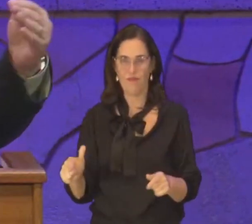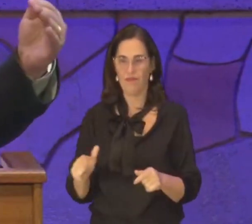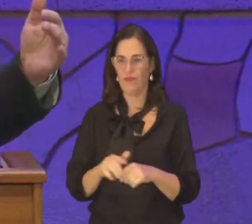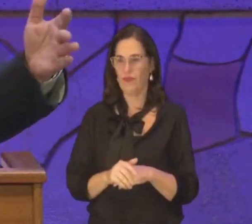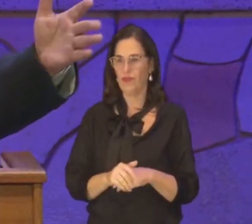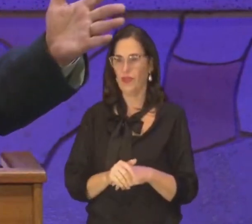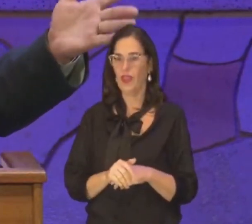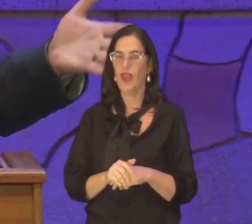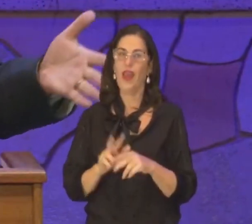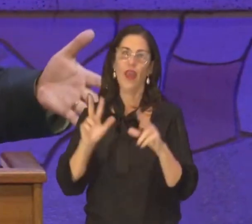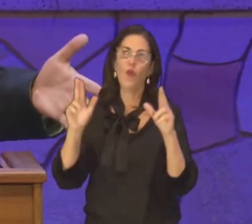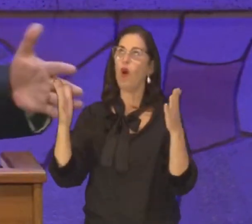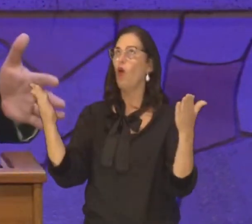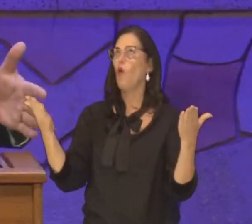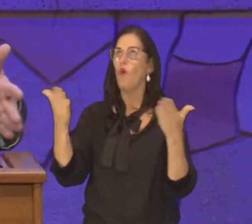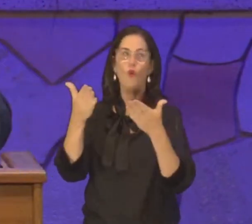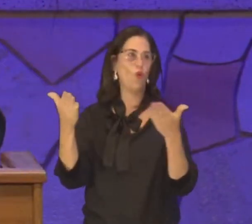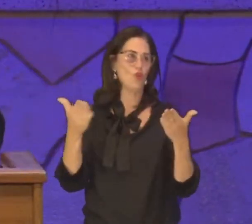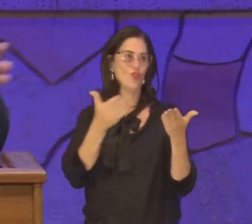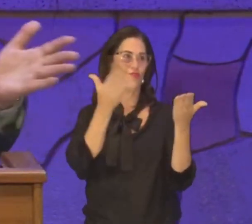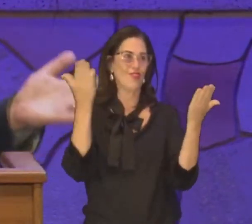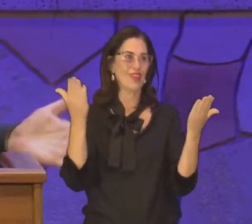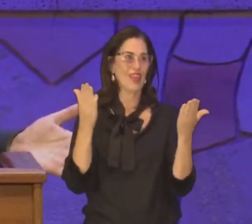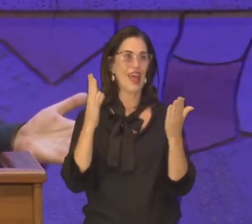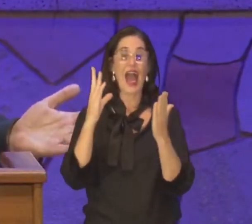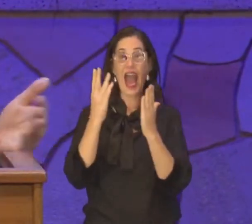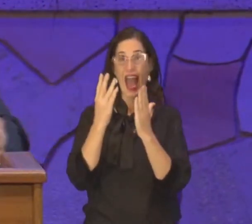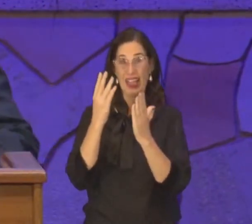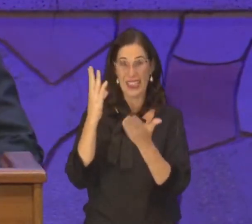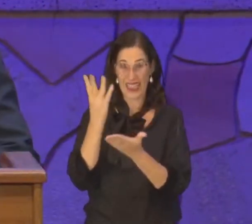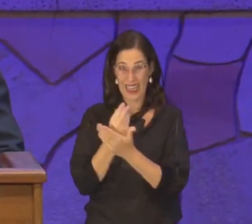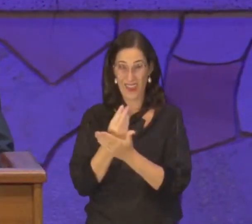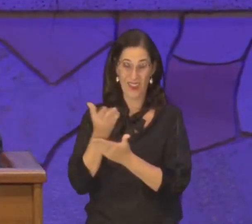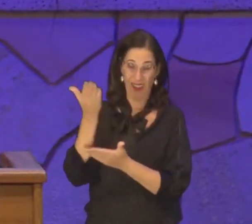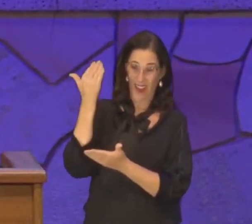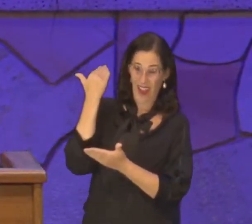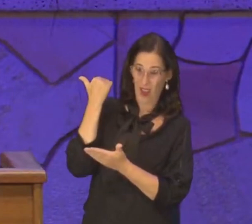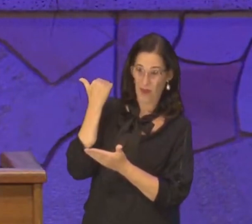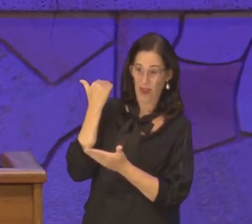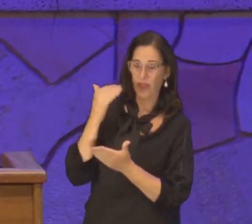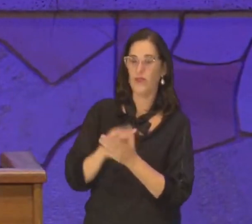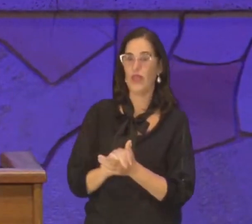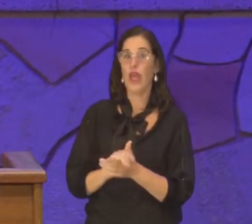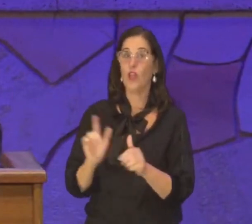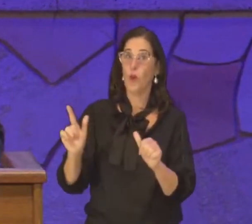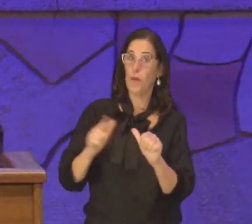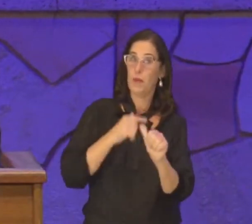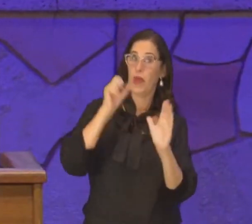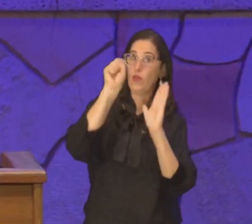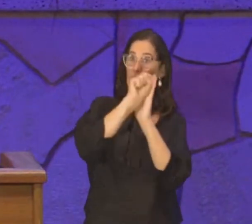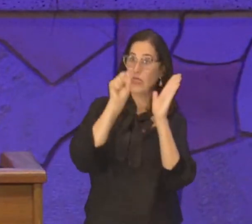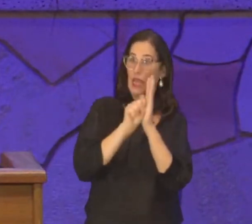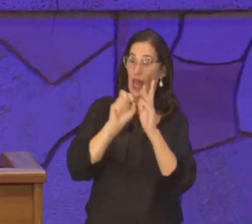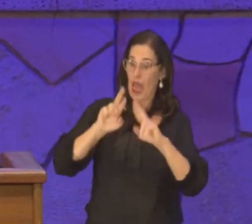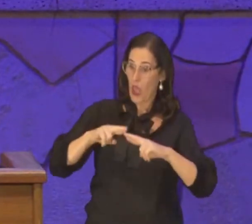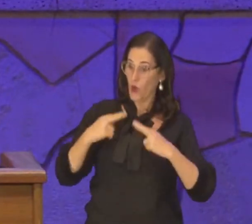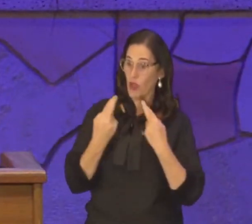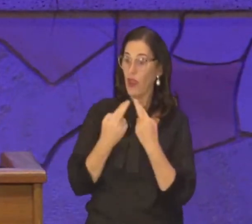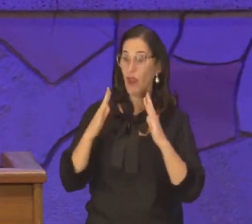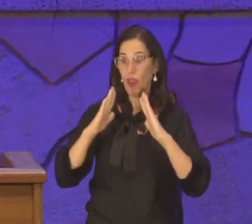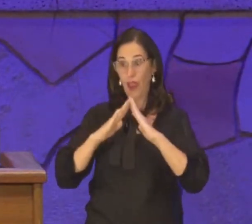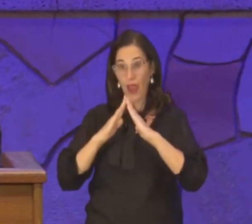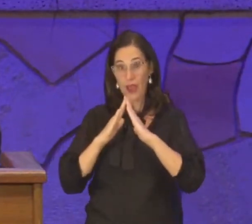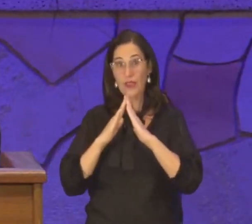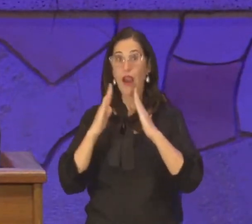como nós temos, por exemplo, aqui. As igrejas naquele tempo, estamos falando do 1º século, elas se reuniam em casa, na casa